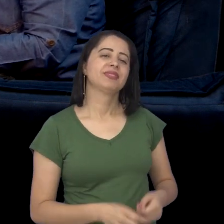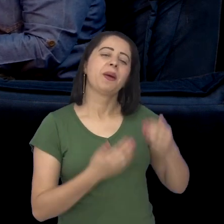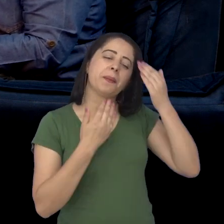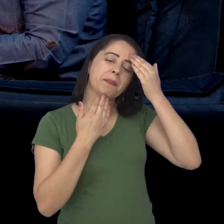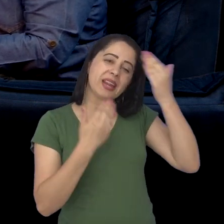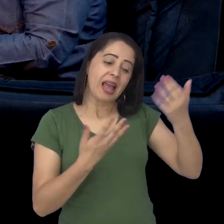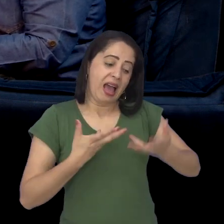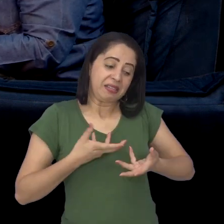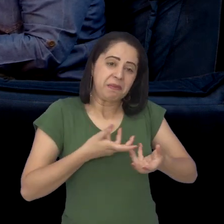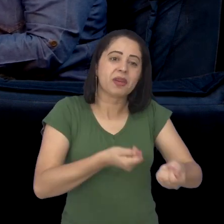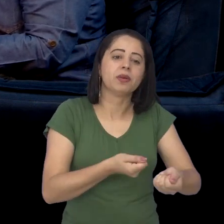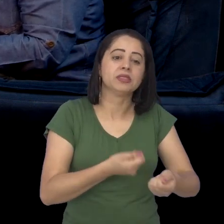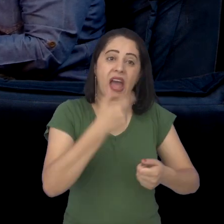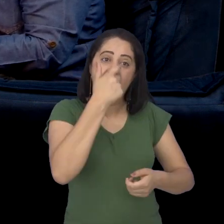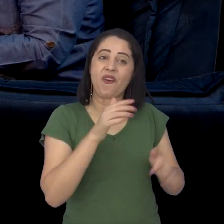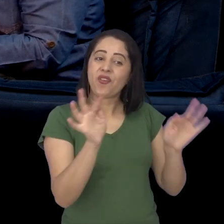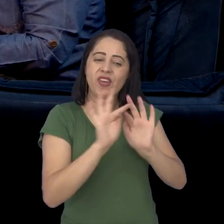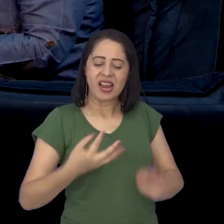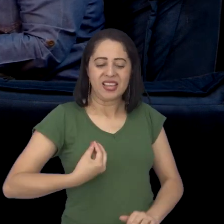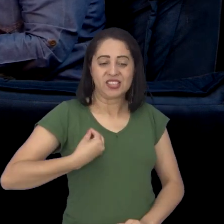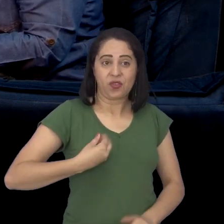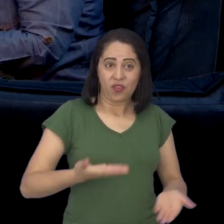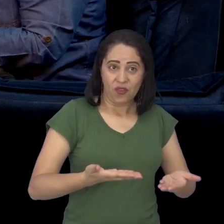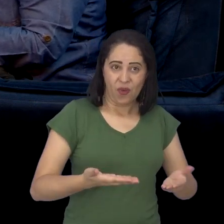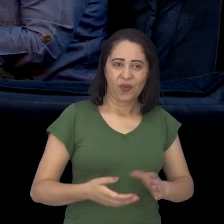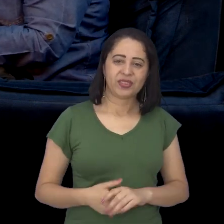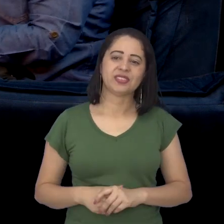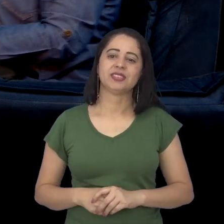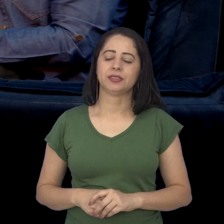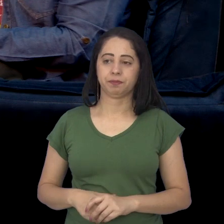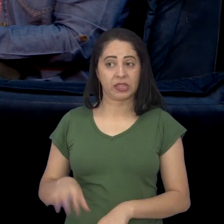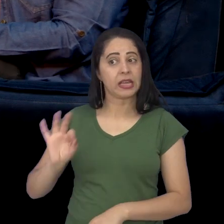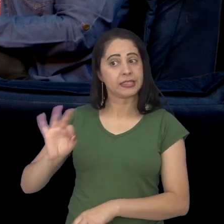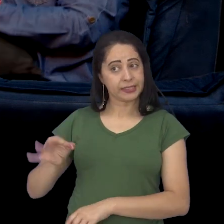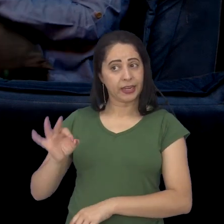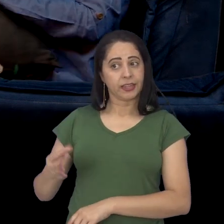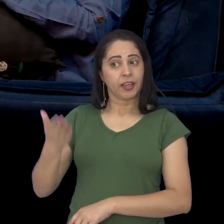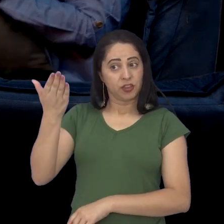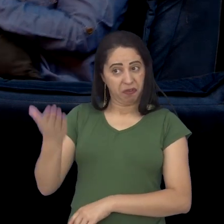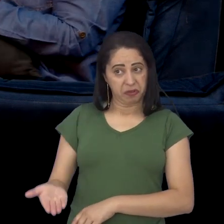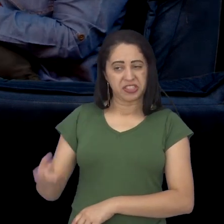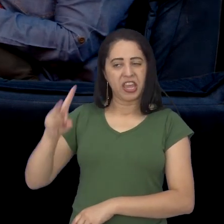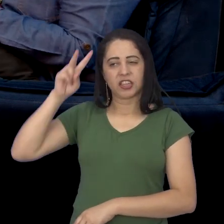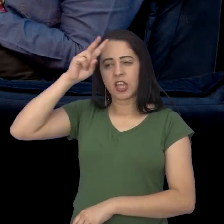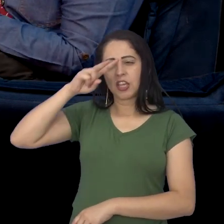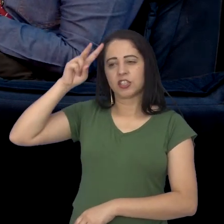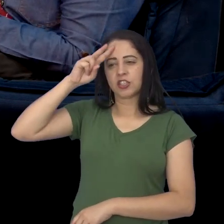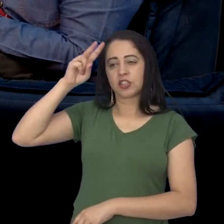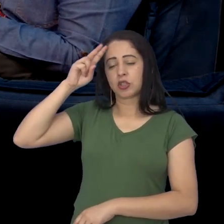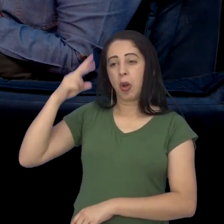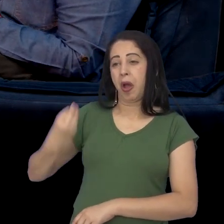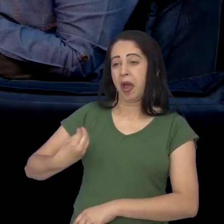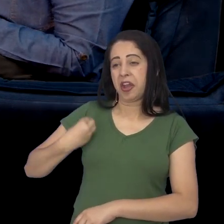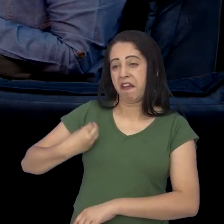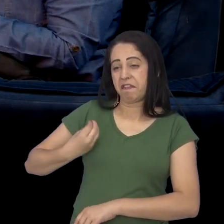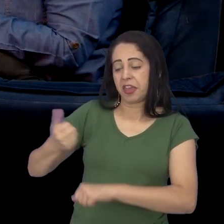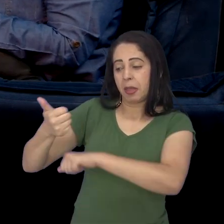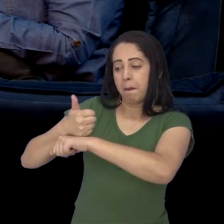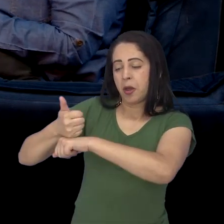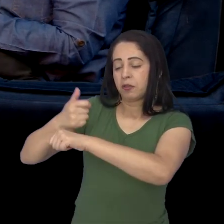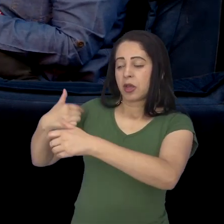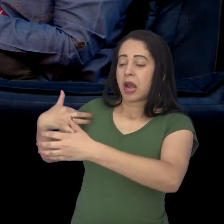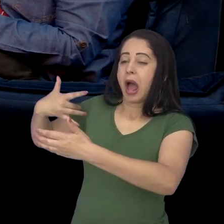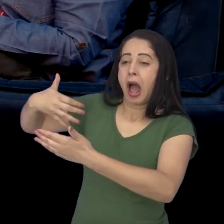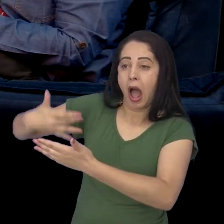Karina, obrigada pelo convite. Estou muito feliz de estar aqui hoje. Com certeza. E a Fernanda tem muita história. A gente vai falar da sua trajetória